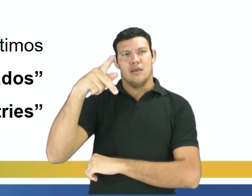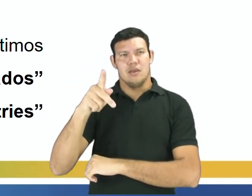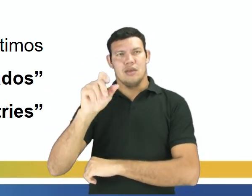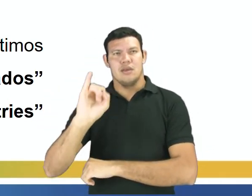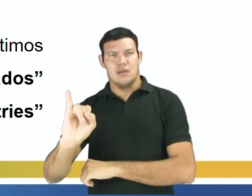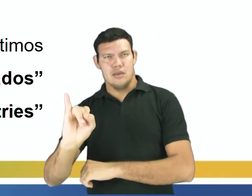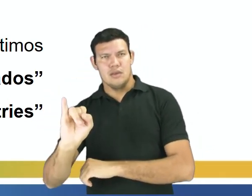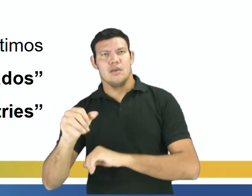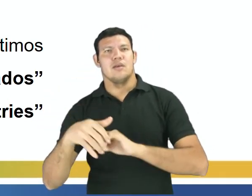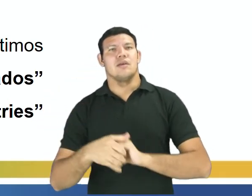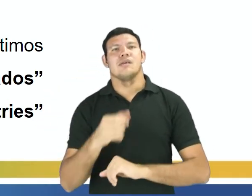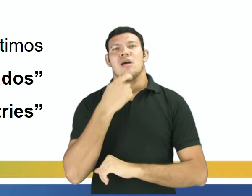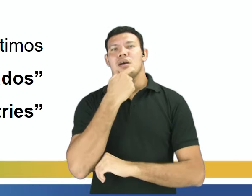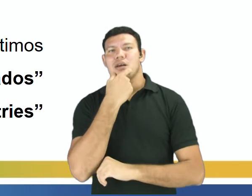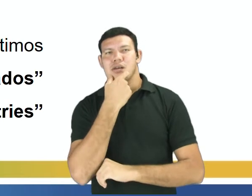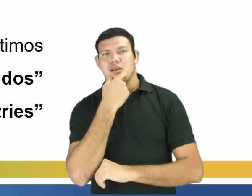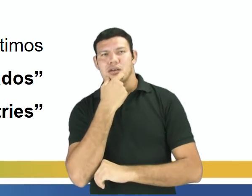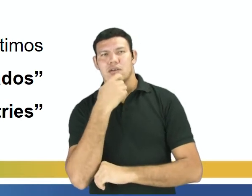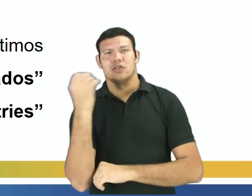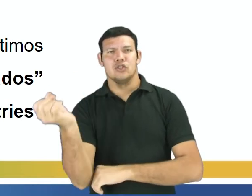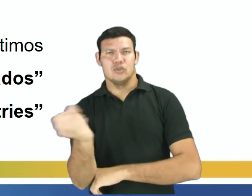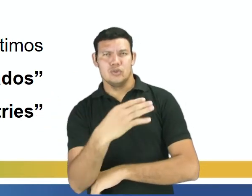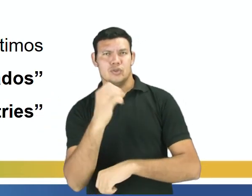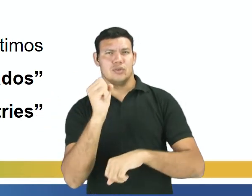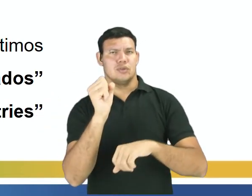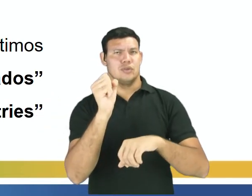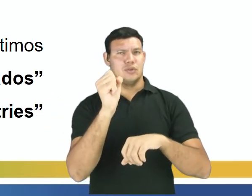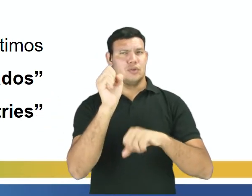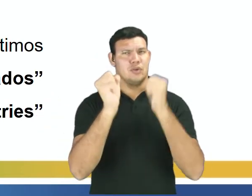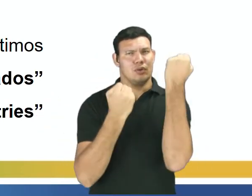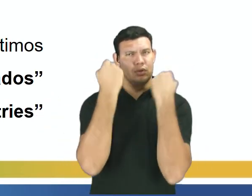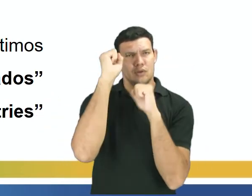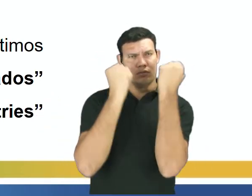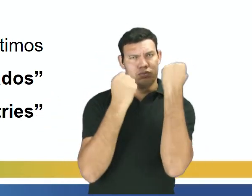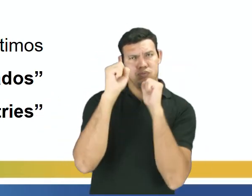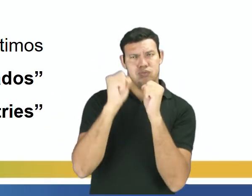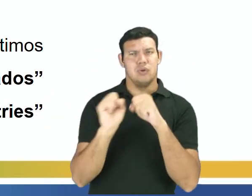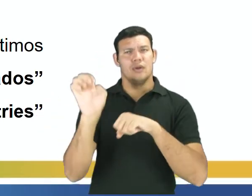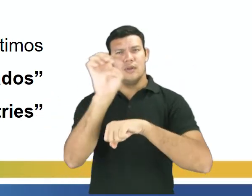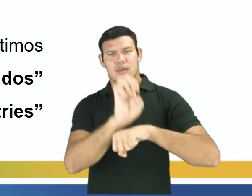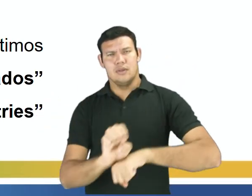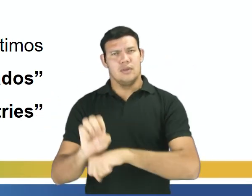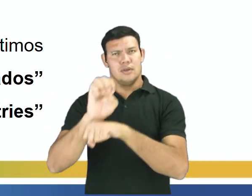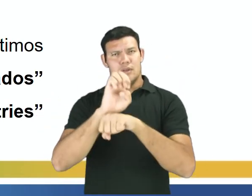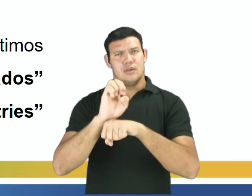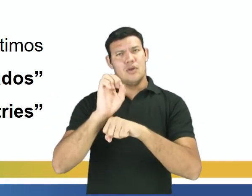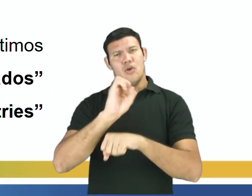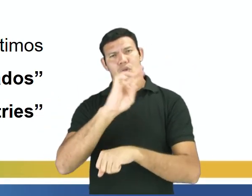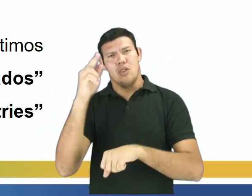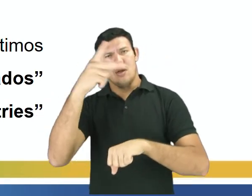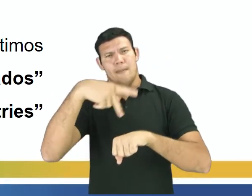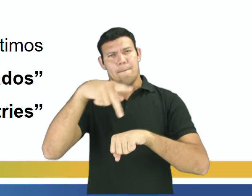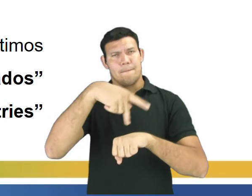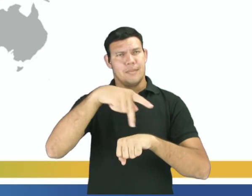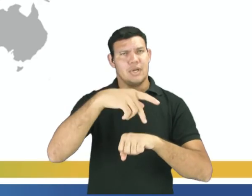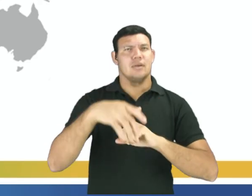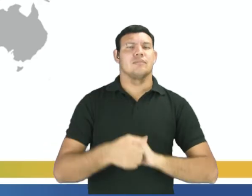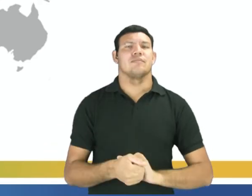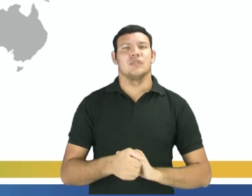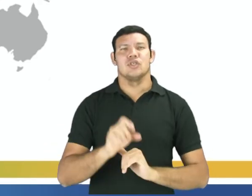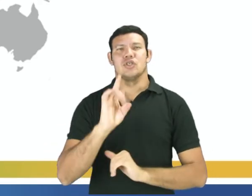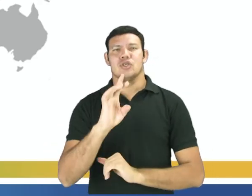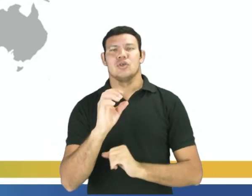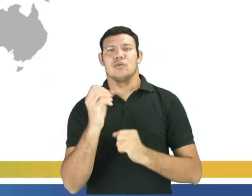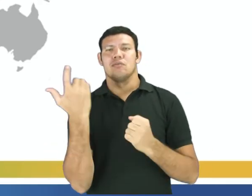designações utilizadas para os novos países que, comparado ao século XVIII, vieram se industrializar somente no século